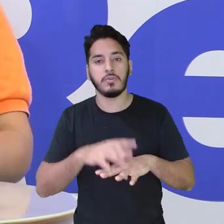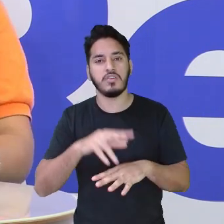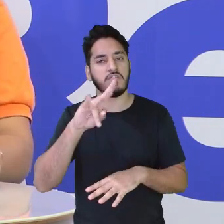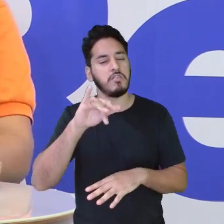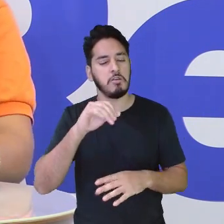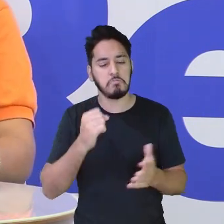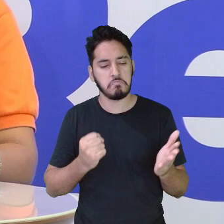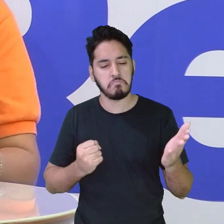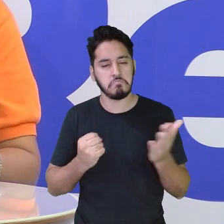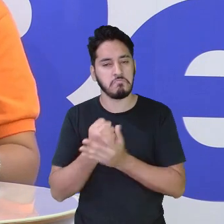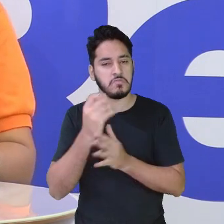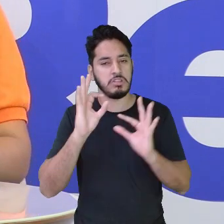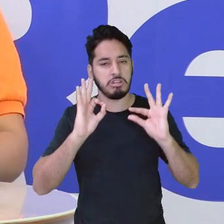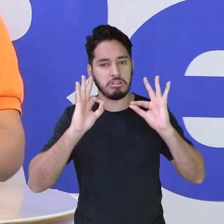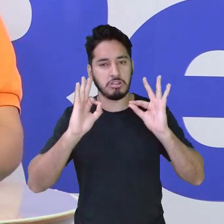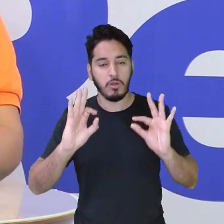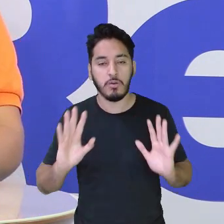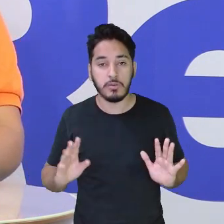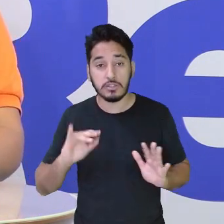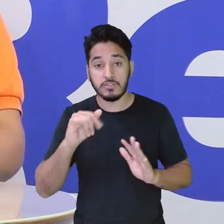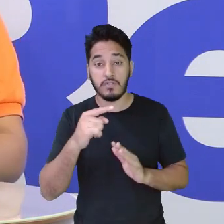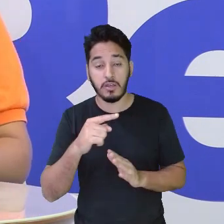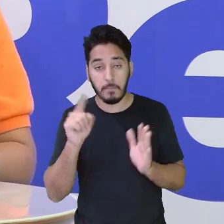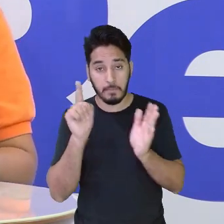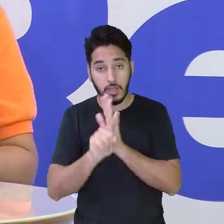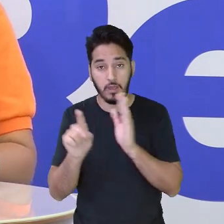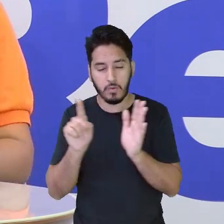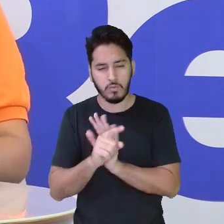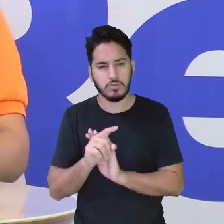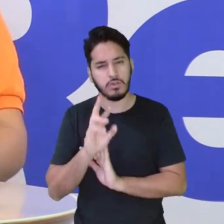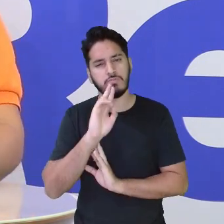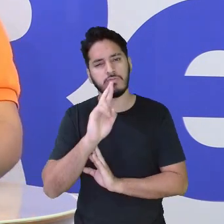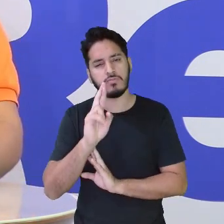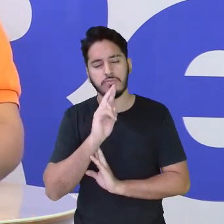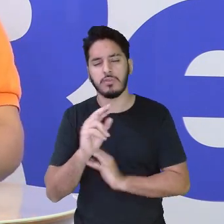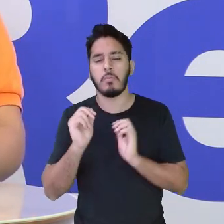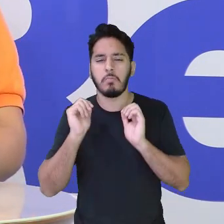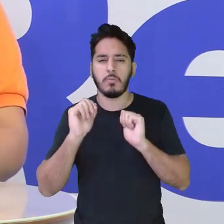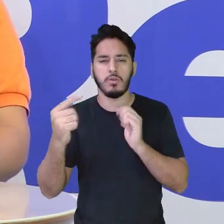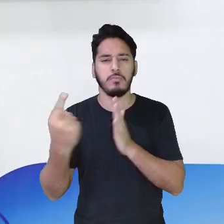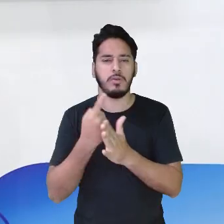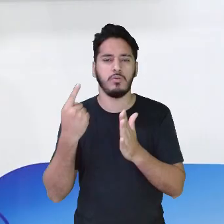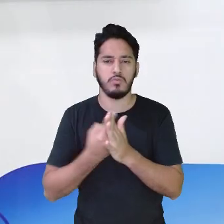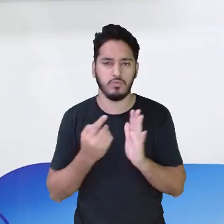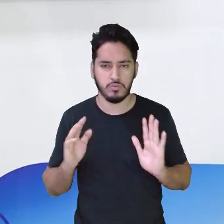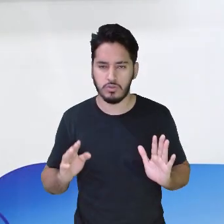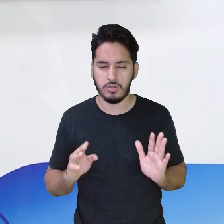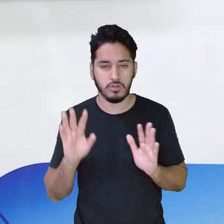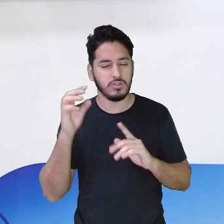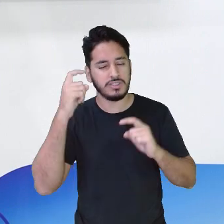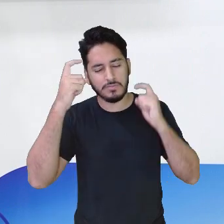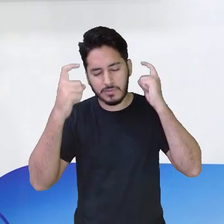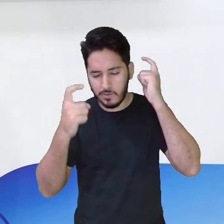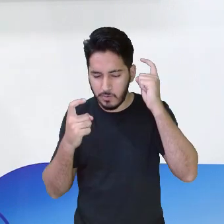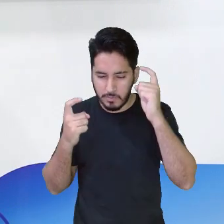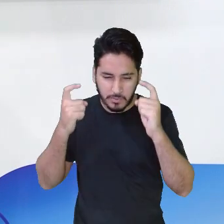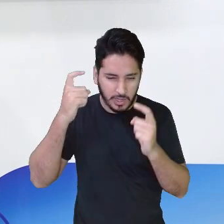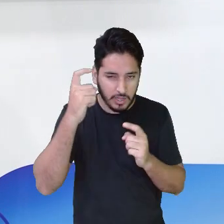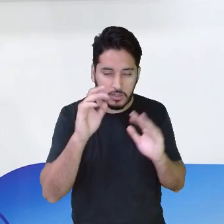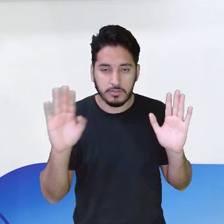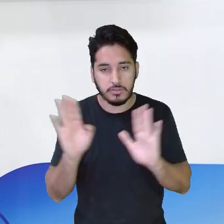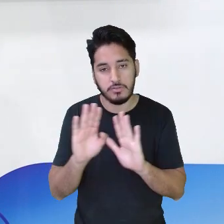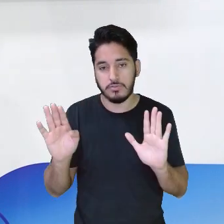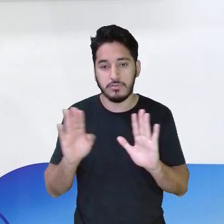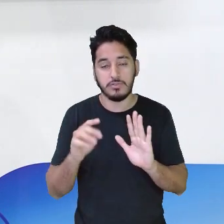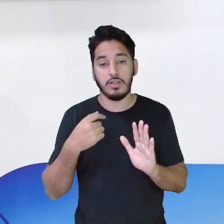craque em fração. E se tiver perguntas, faz aqui que a professora Kedma vai tirando. Exatamente isso, não se preocupa. A